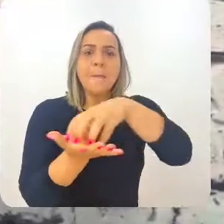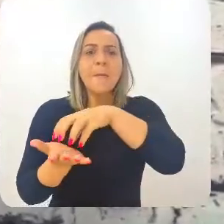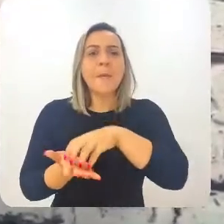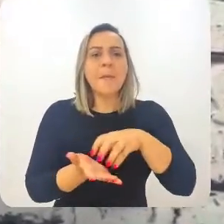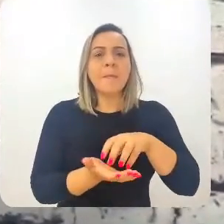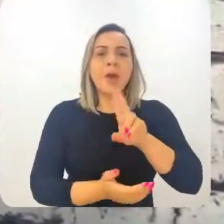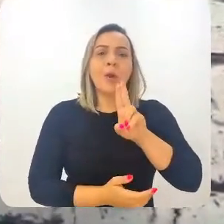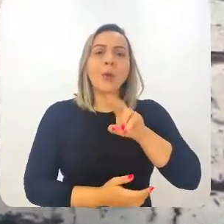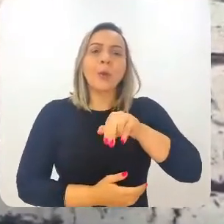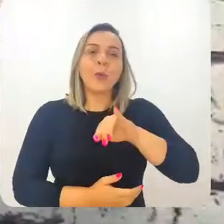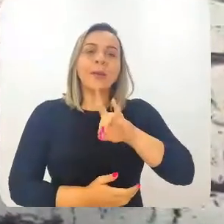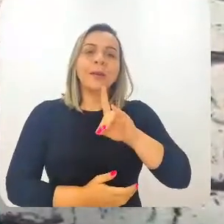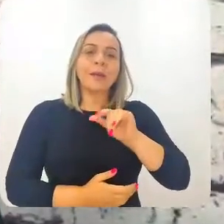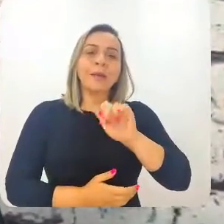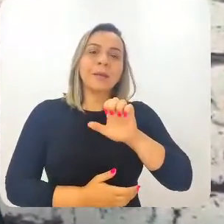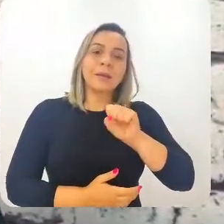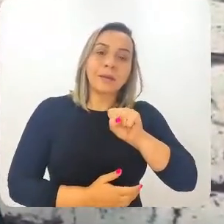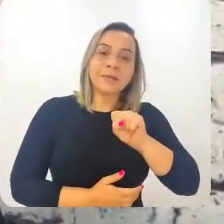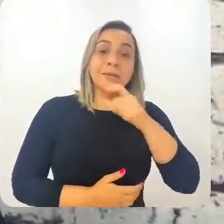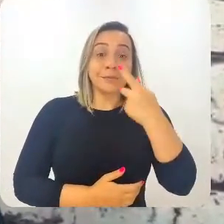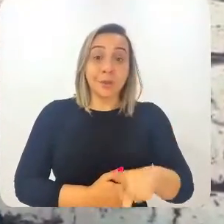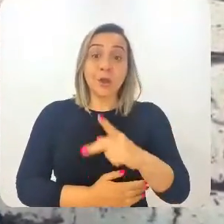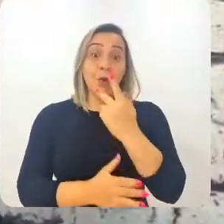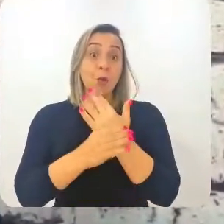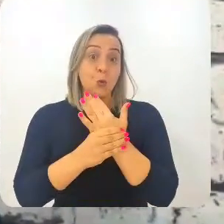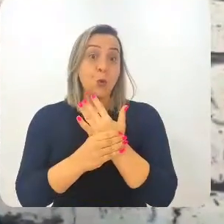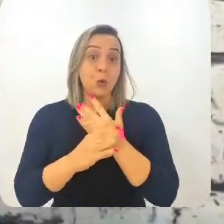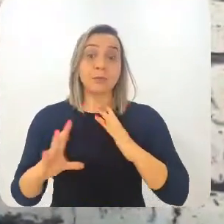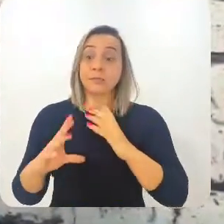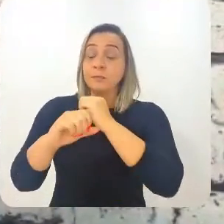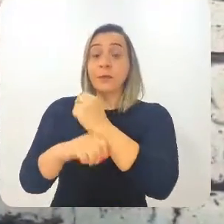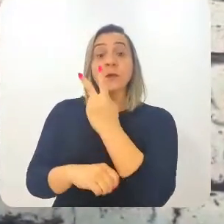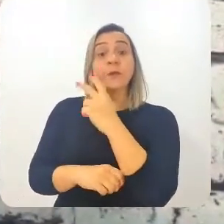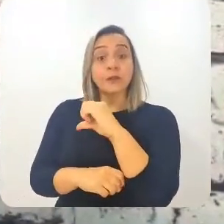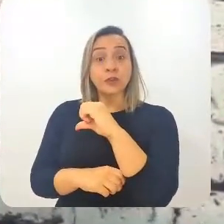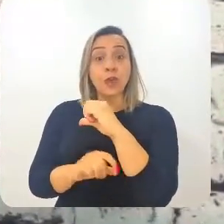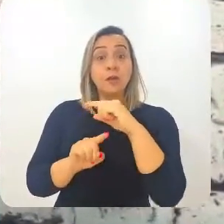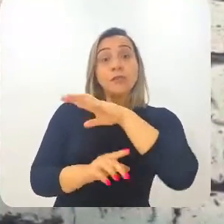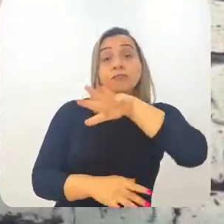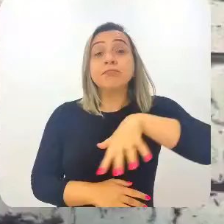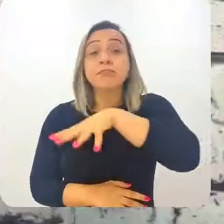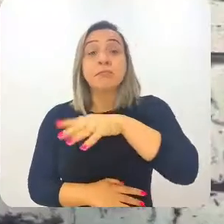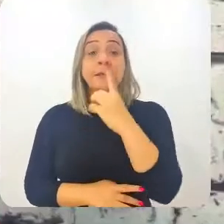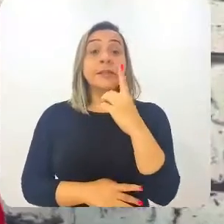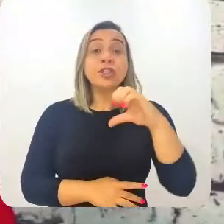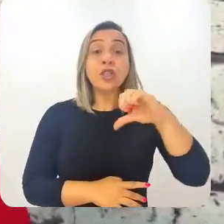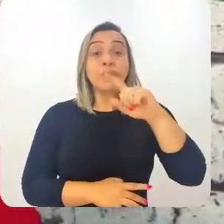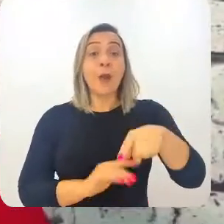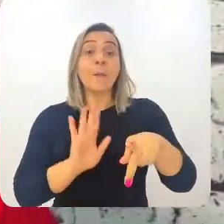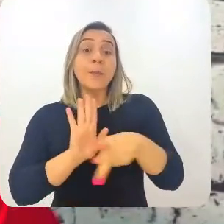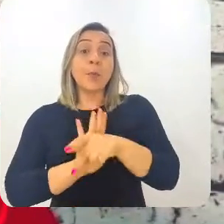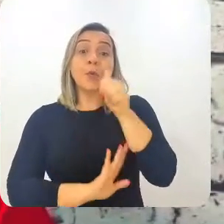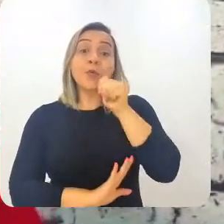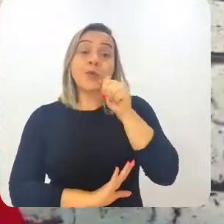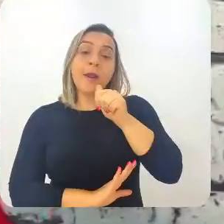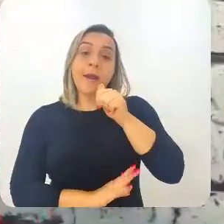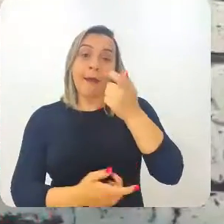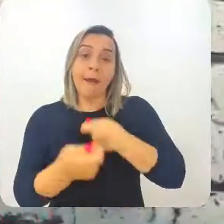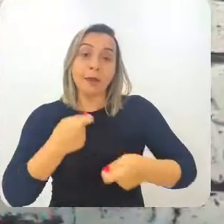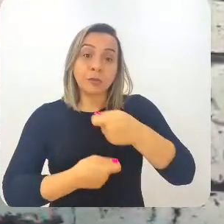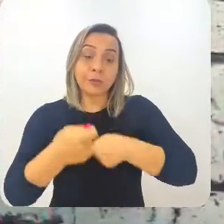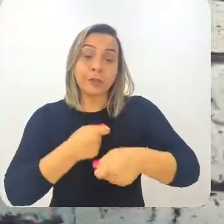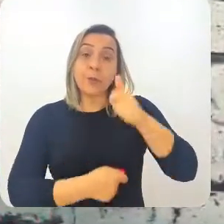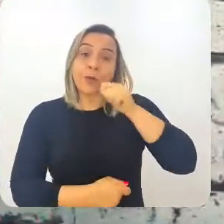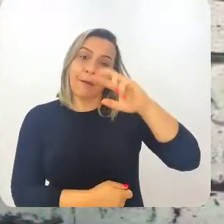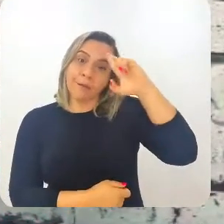Das nossas 29 unidades da URGS, 19 são administradas por mulheres. 19 mulheres diretoras